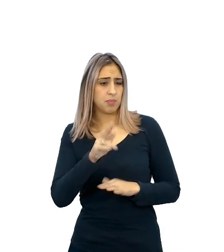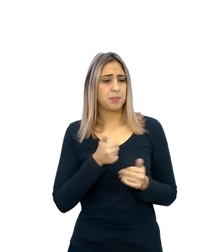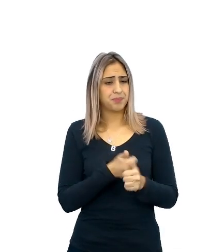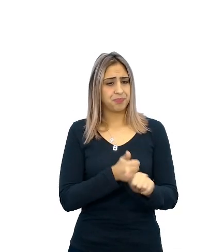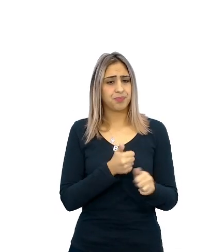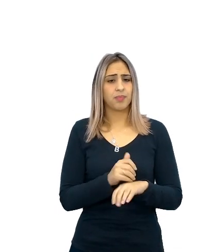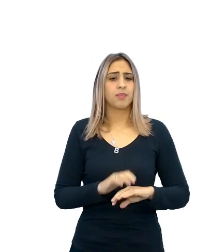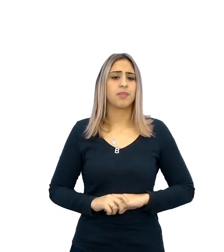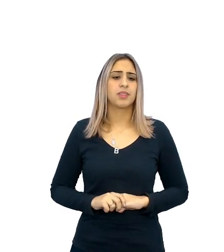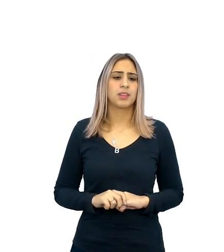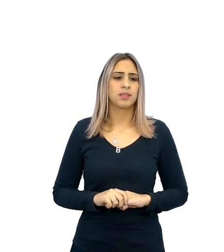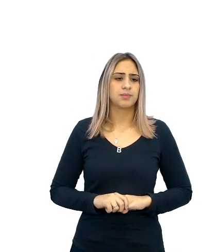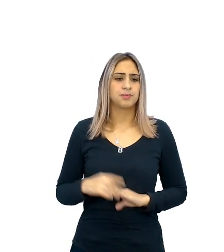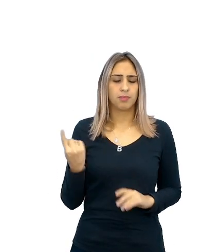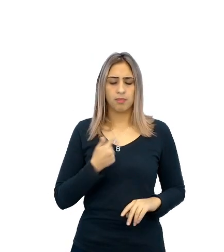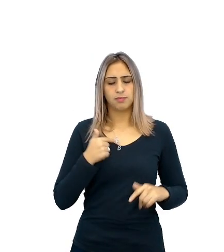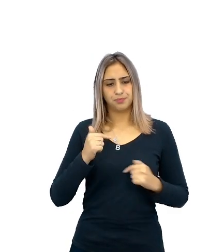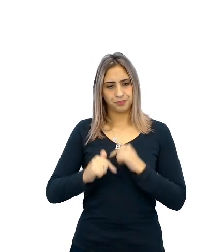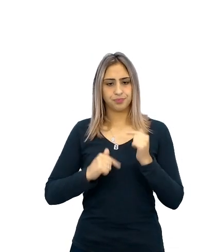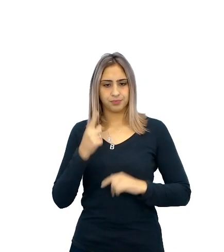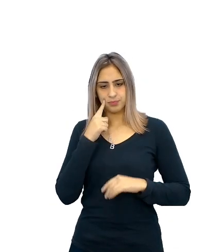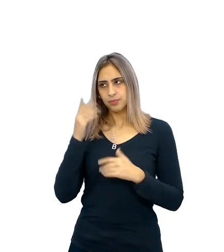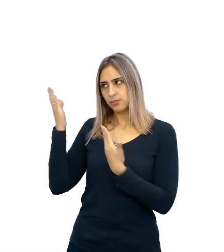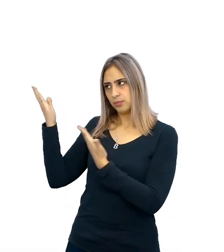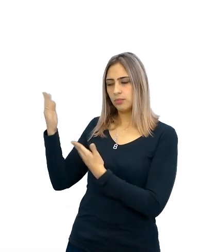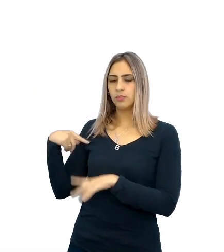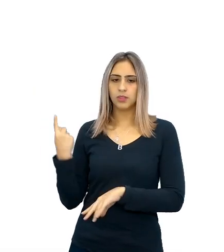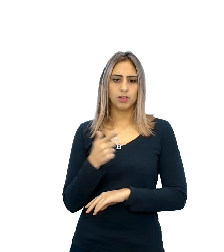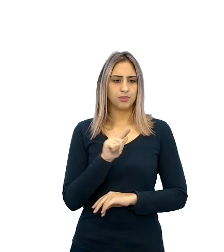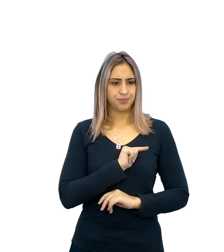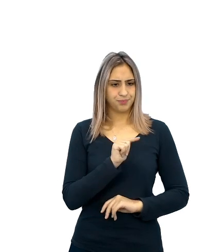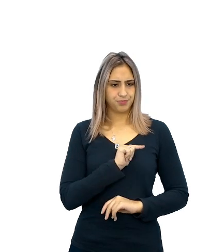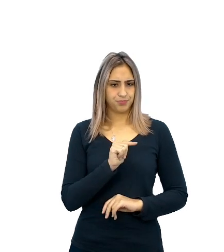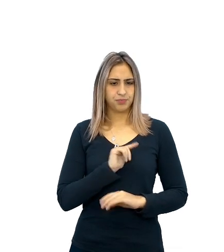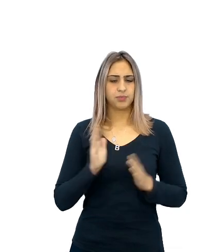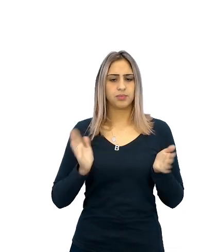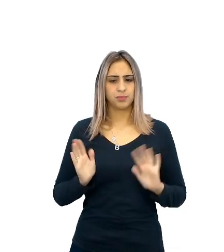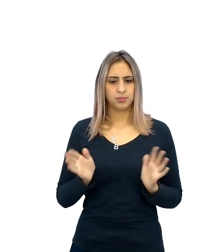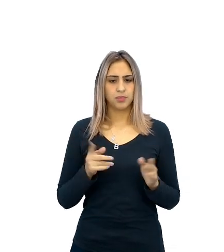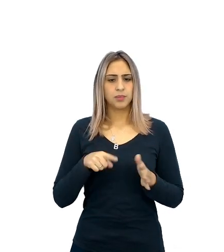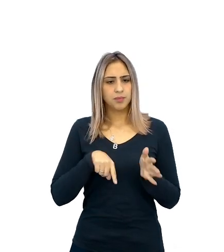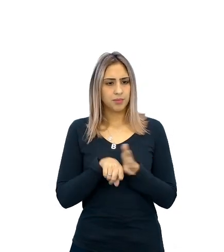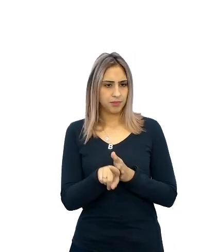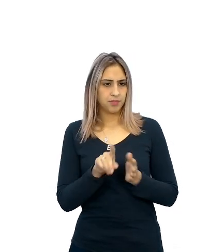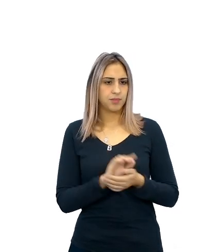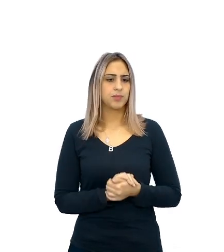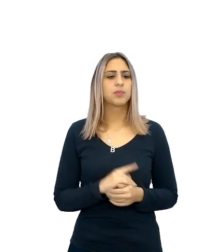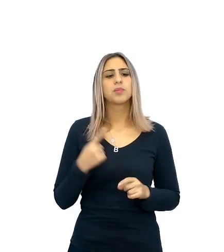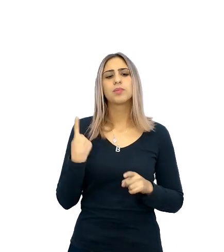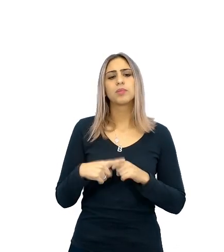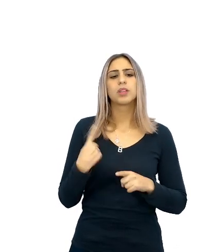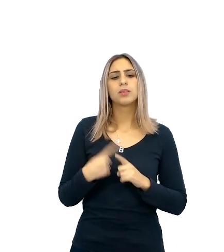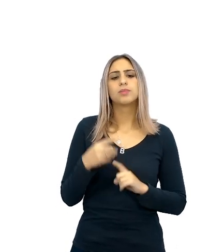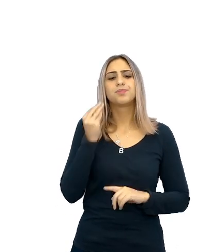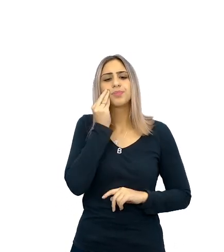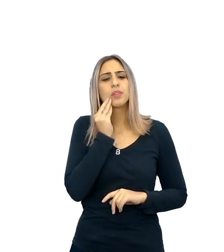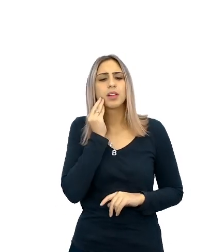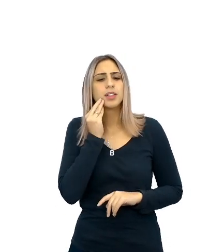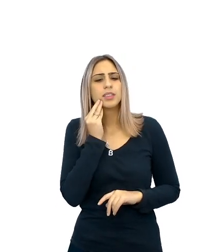né, a nossos trabalhos. Então, nós temos aqui, professores, a pergunta: por que